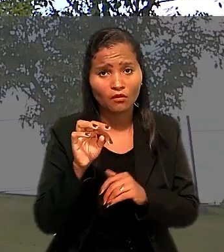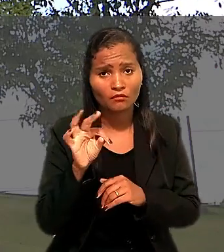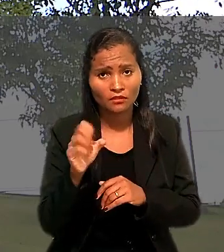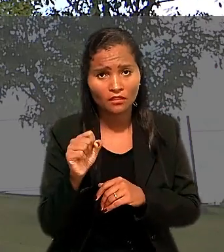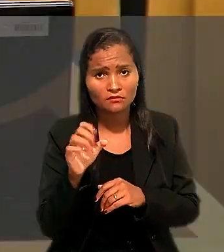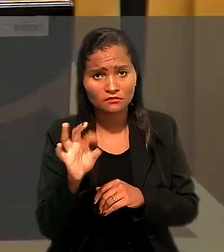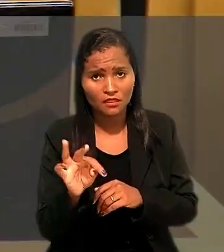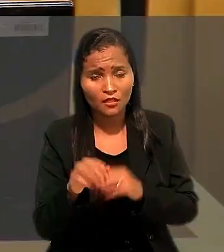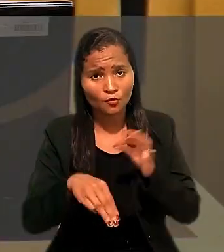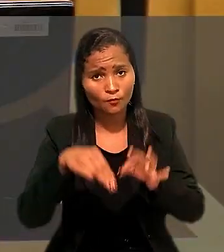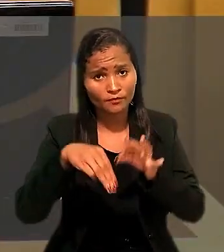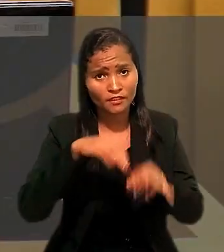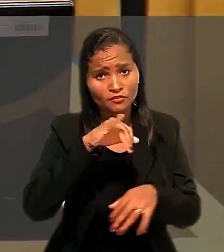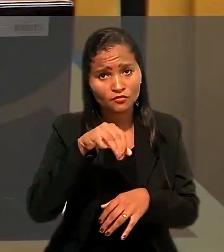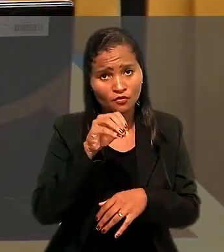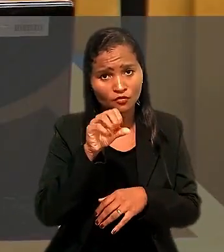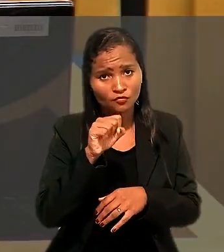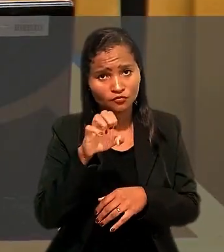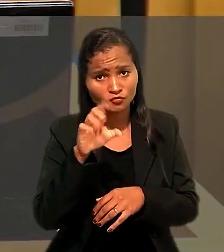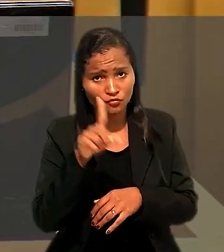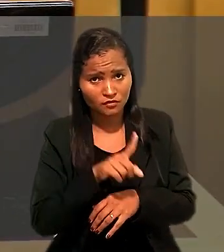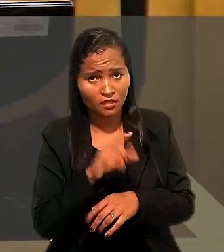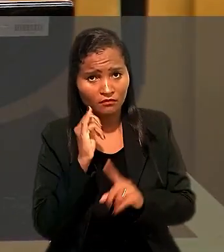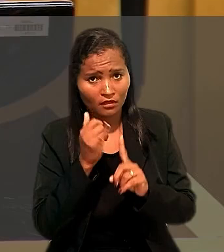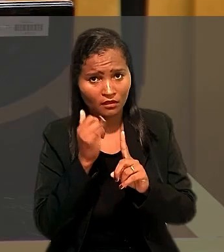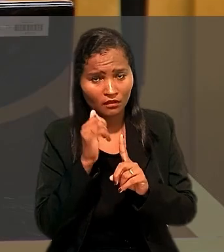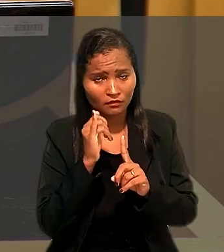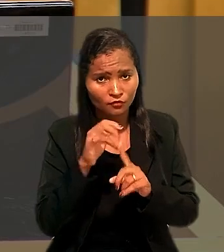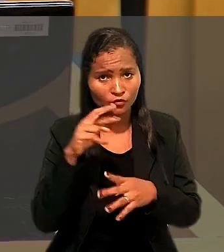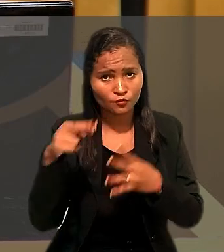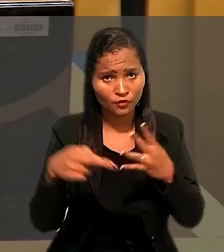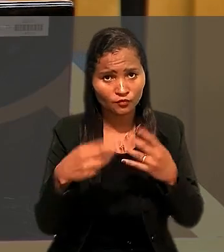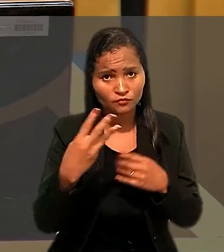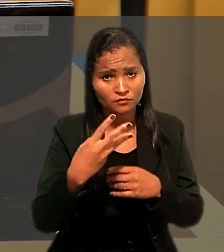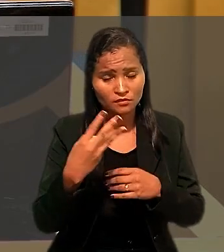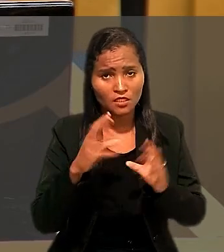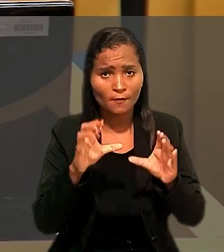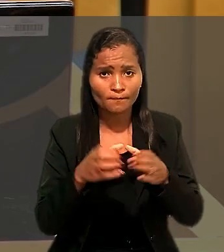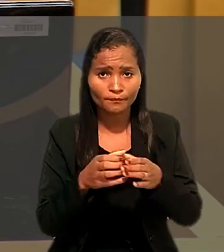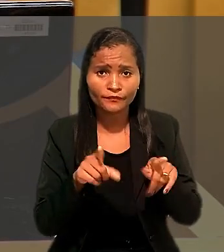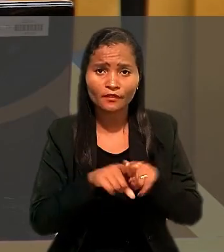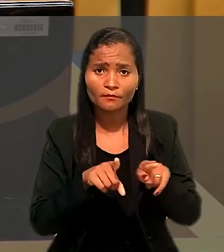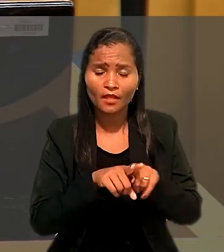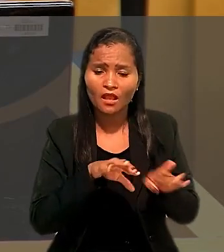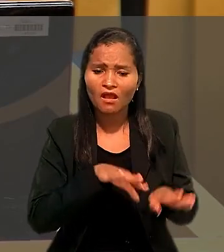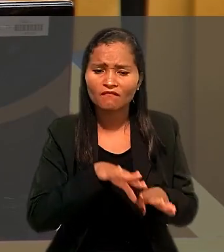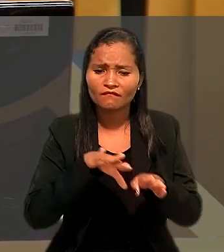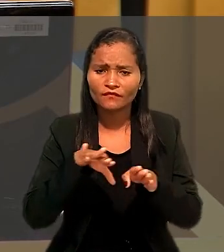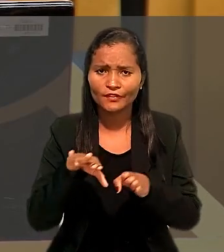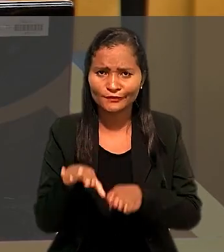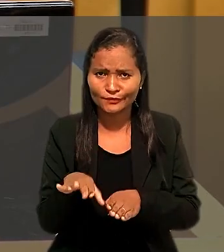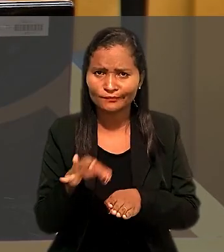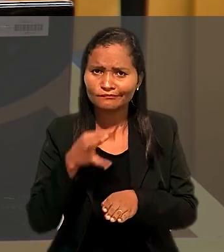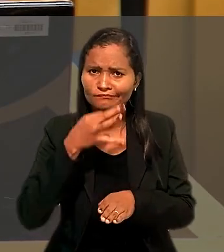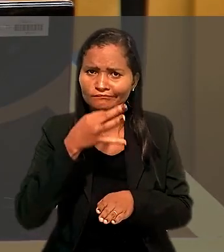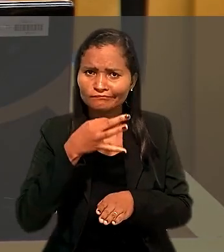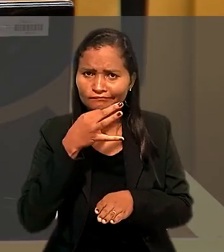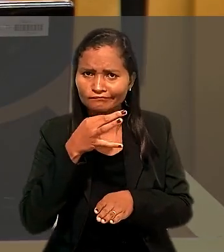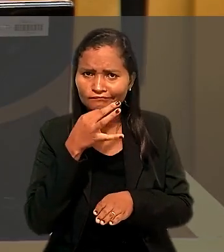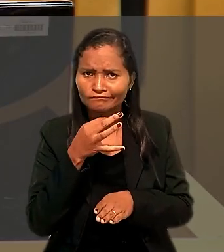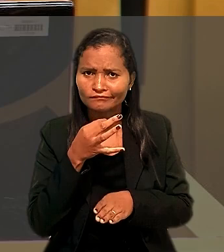do Trabalho. O ministro José Roberto Pimenta, relator do recurso na terceira turma, também afastou a alegação